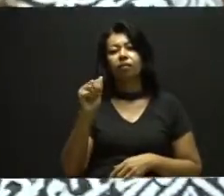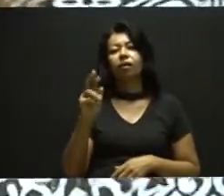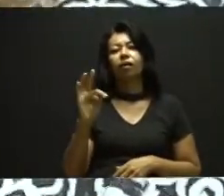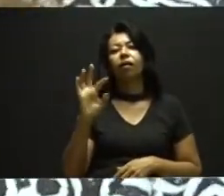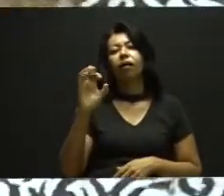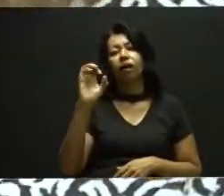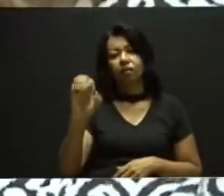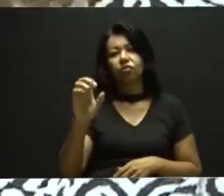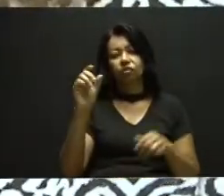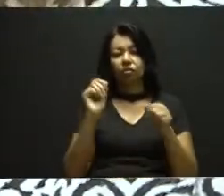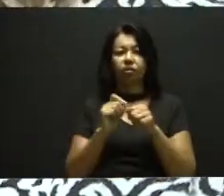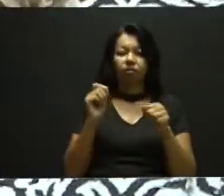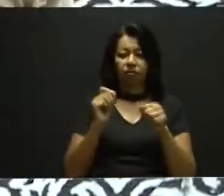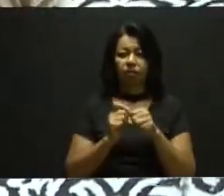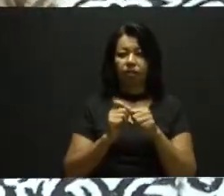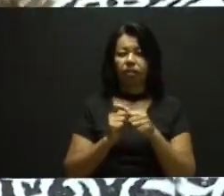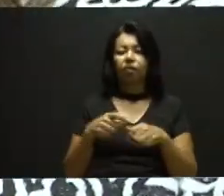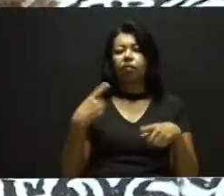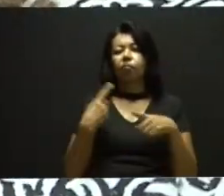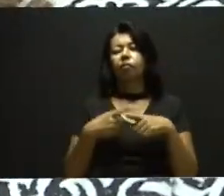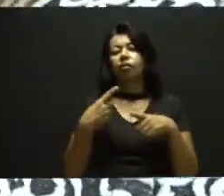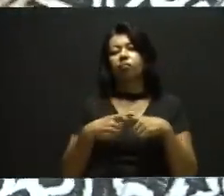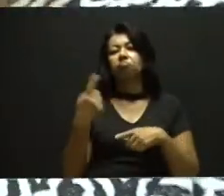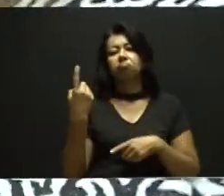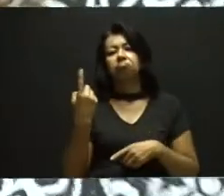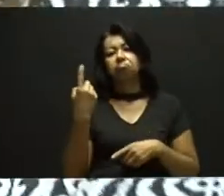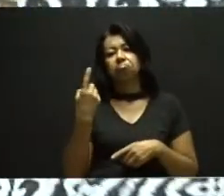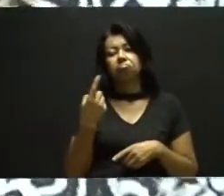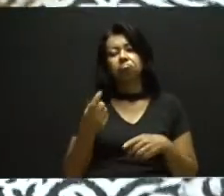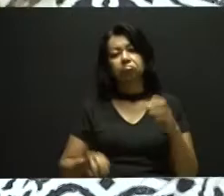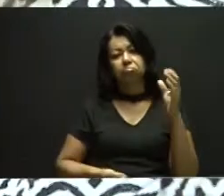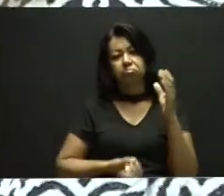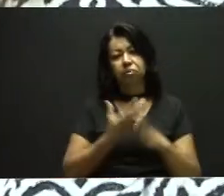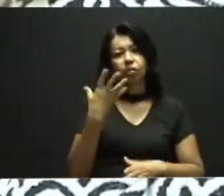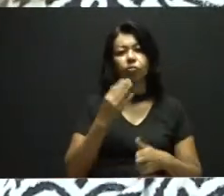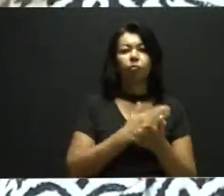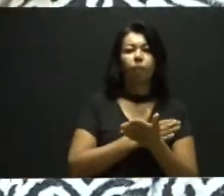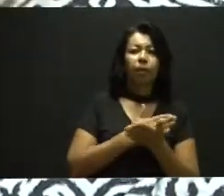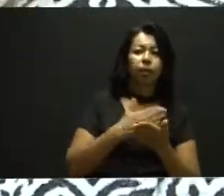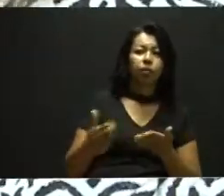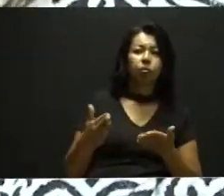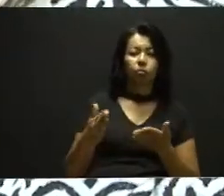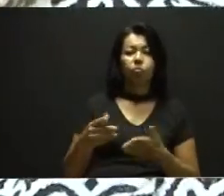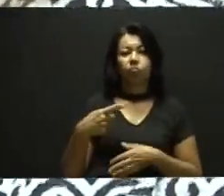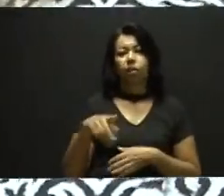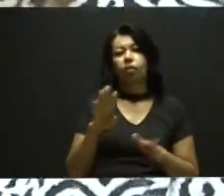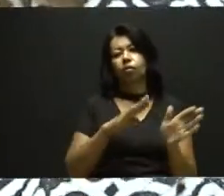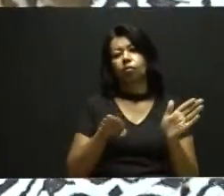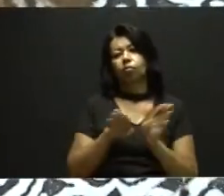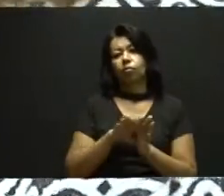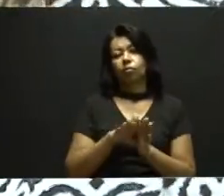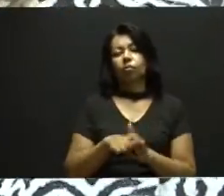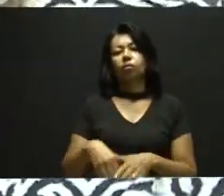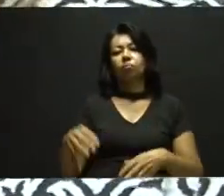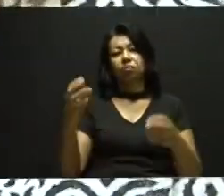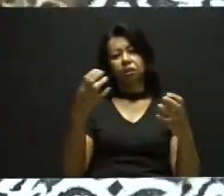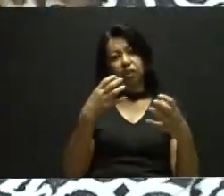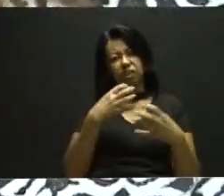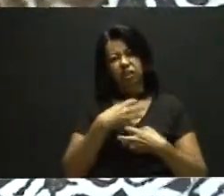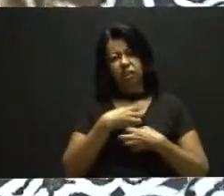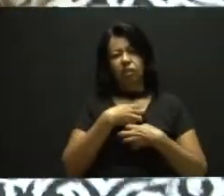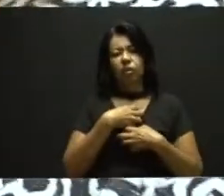desenvolveu praticamente ela foi a professora abriu caminho para todo mundo então eu me sinto